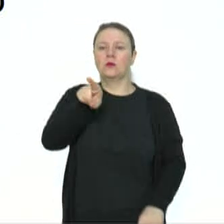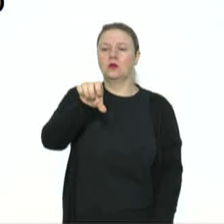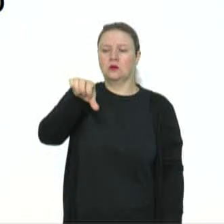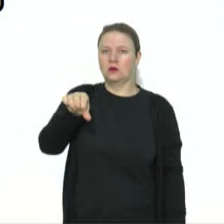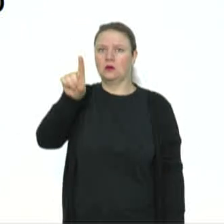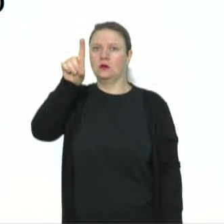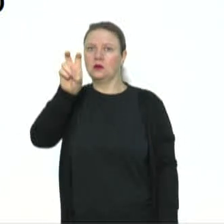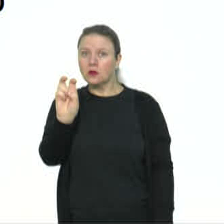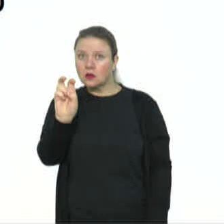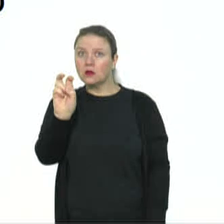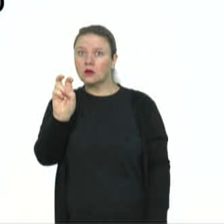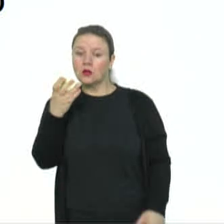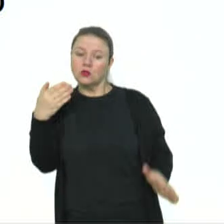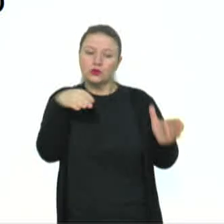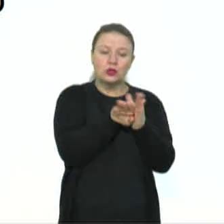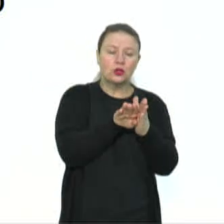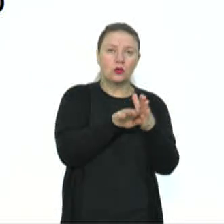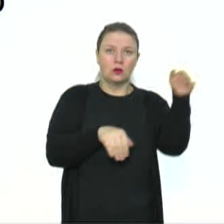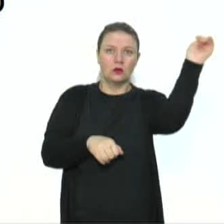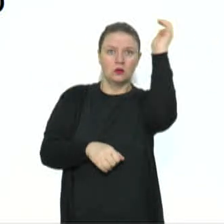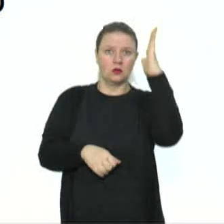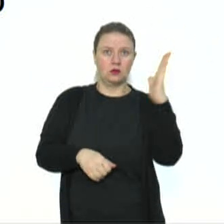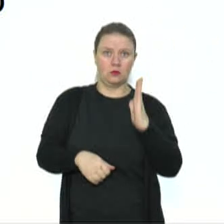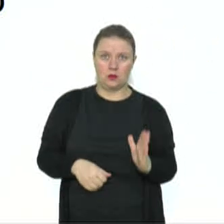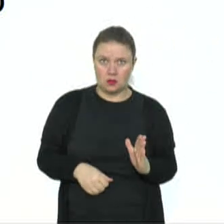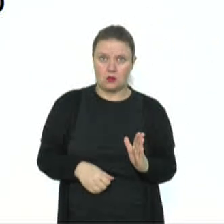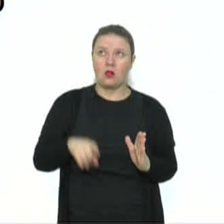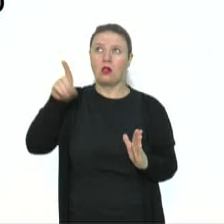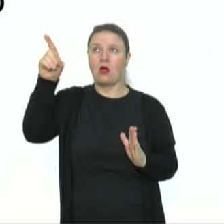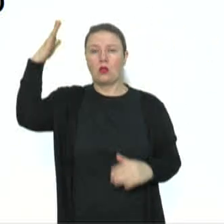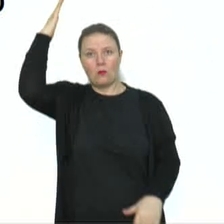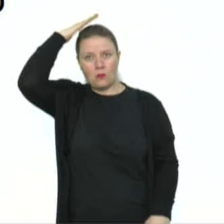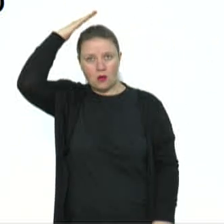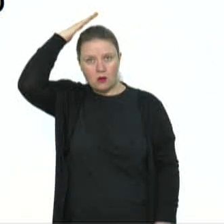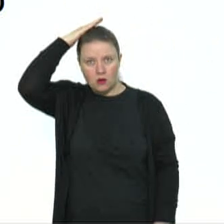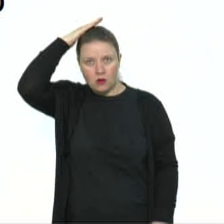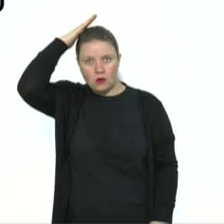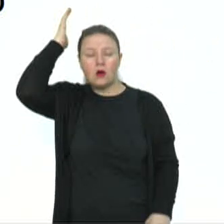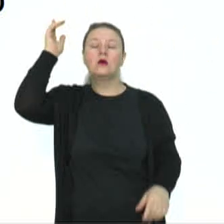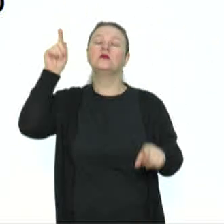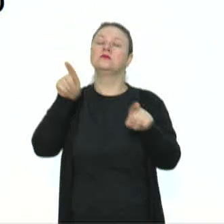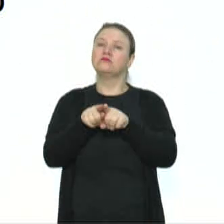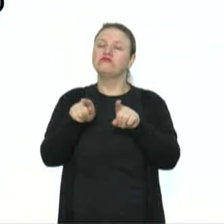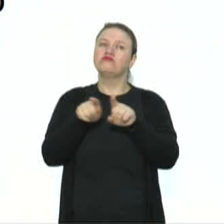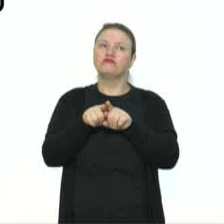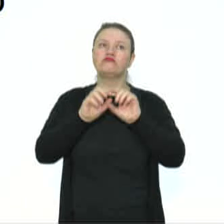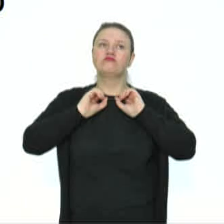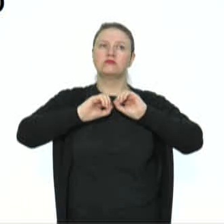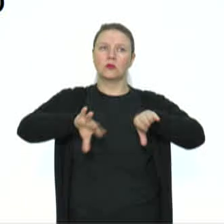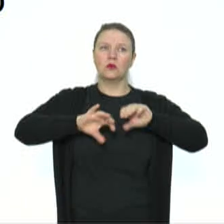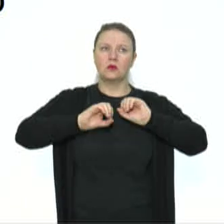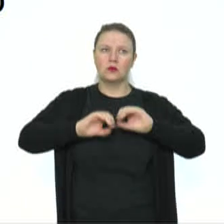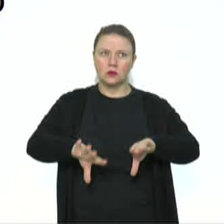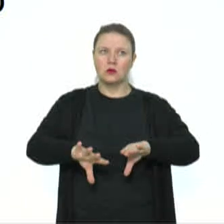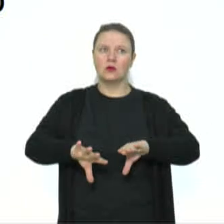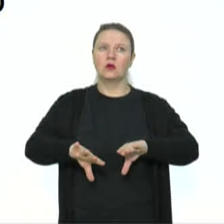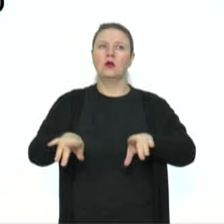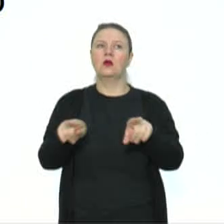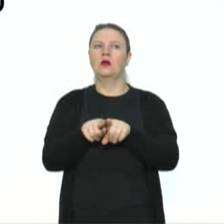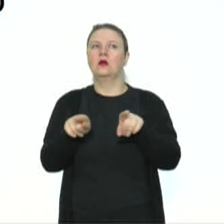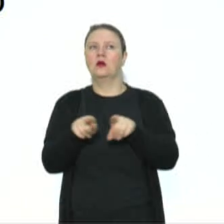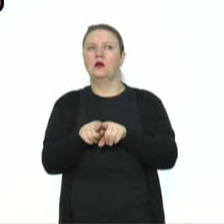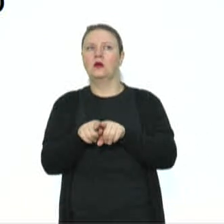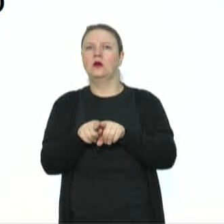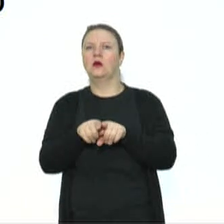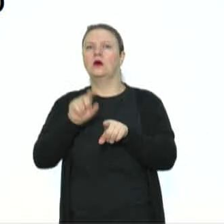né, ele cria a escola em Belém do Pará e ensina o jiu-jitsu a Gastão Gracie e seu filho Carlos. Então aqui nós